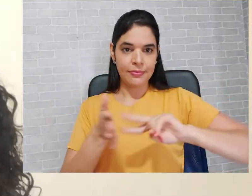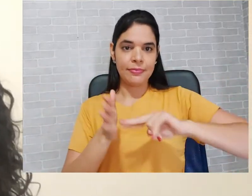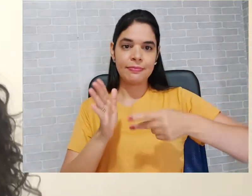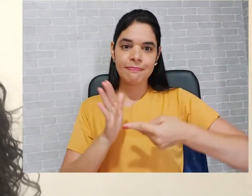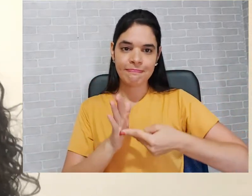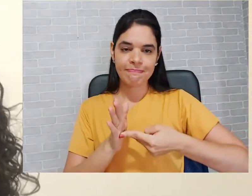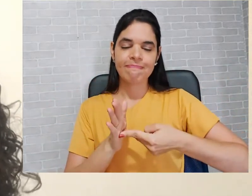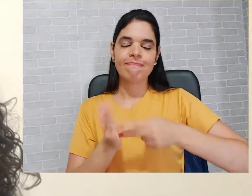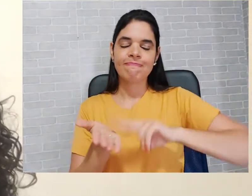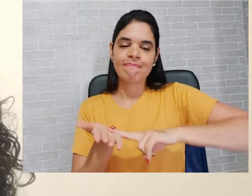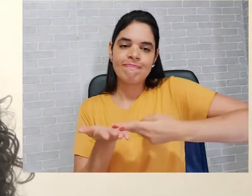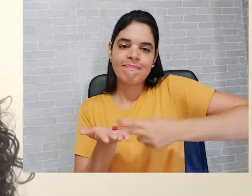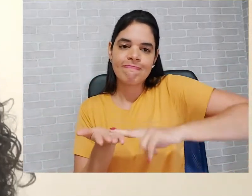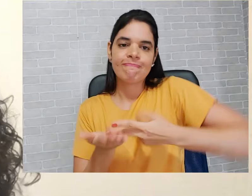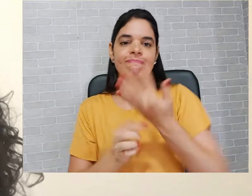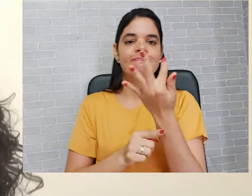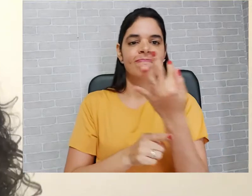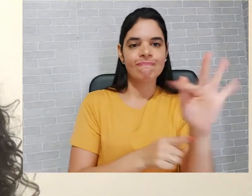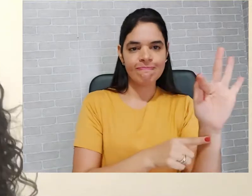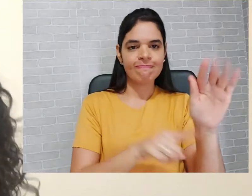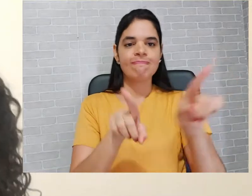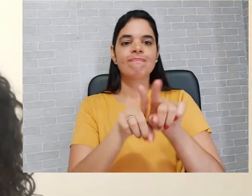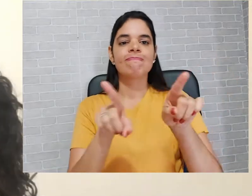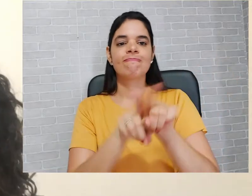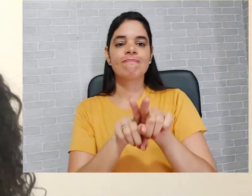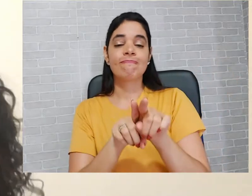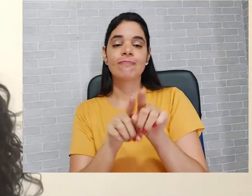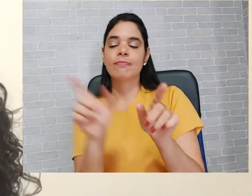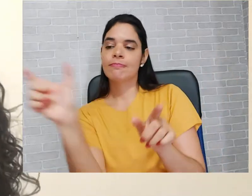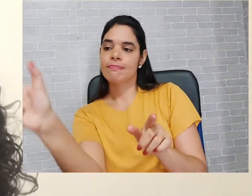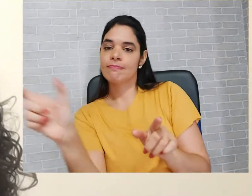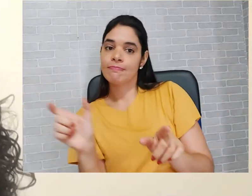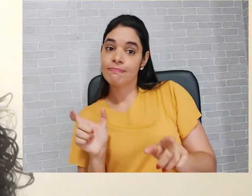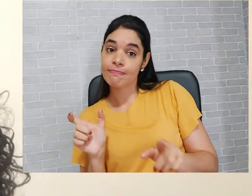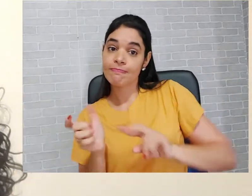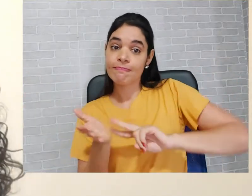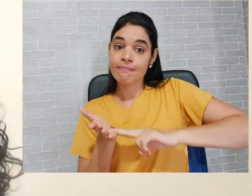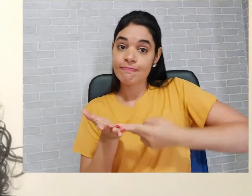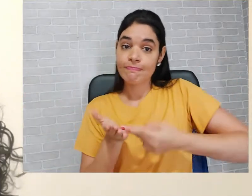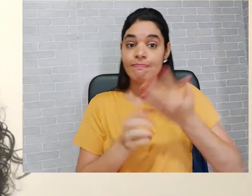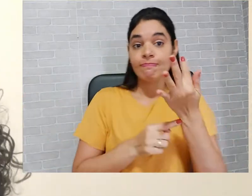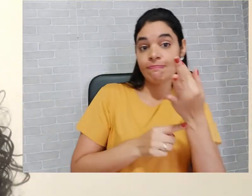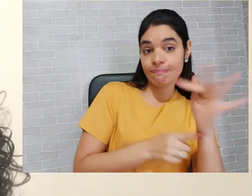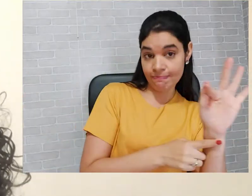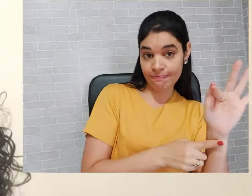com tradução em francês, em créole, mas com tradução em francês também.